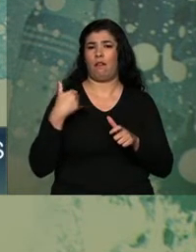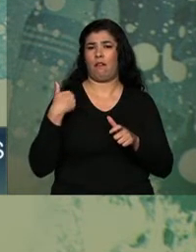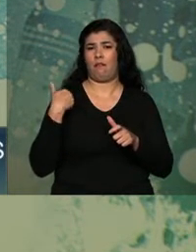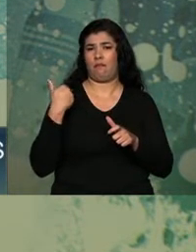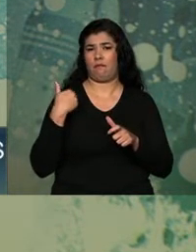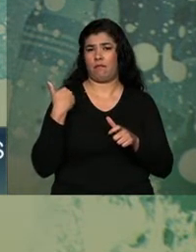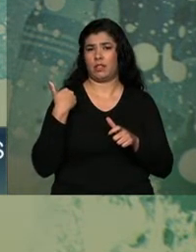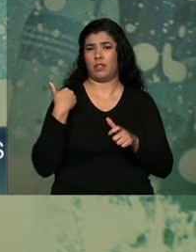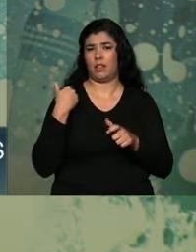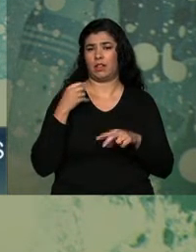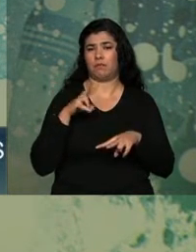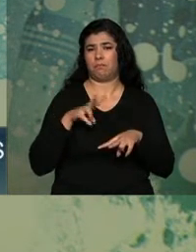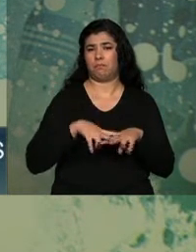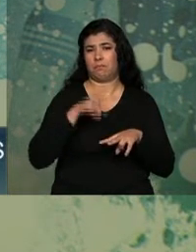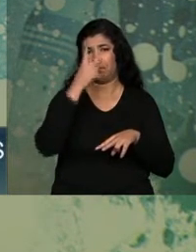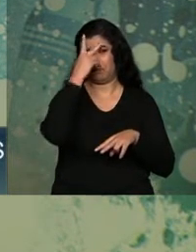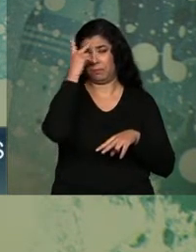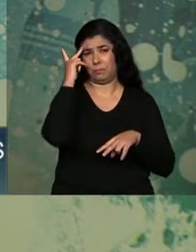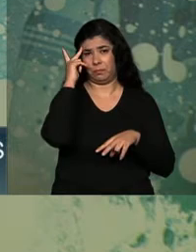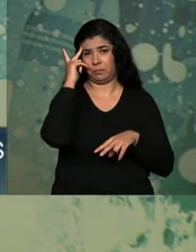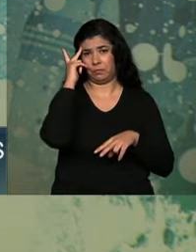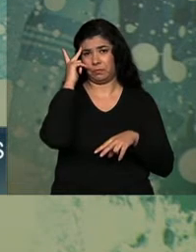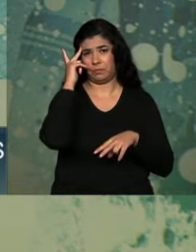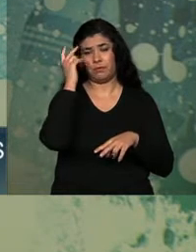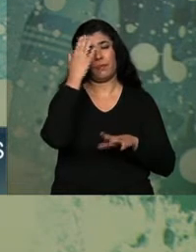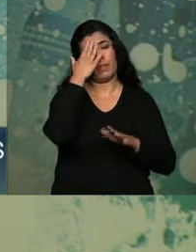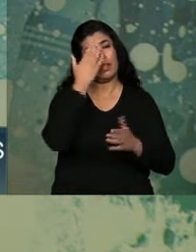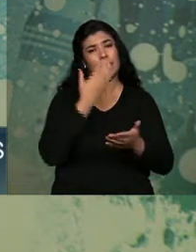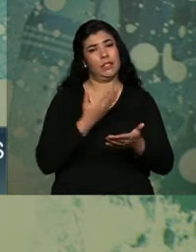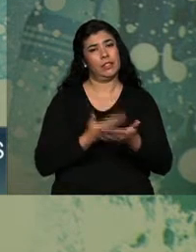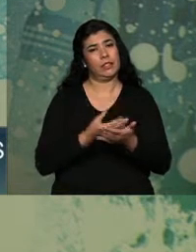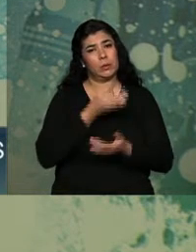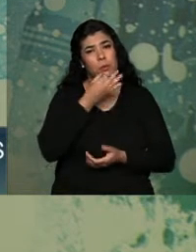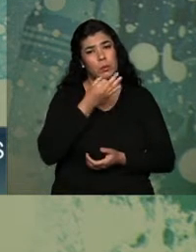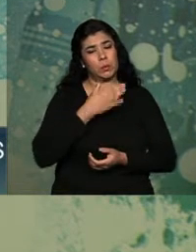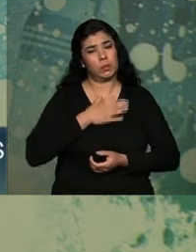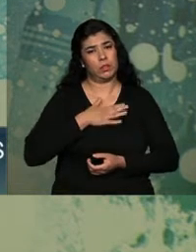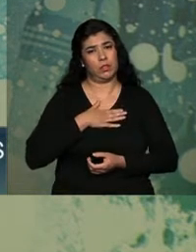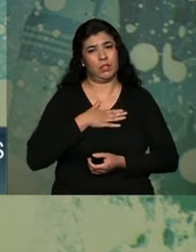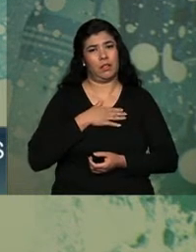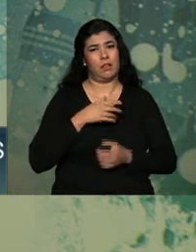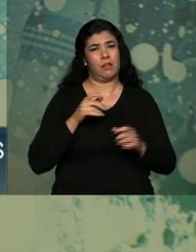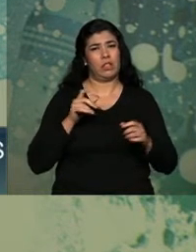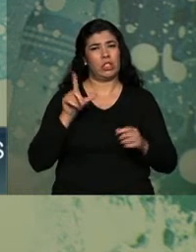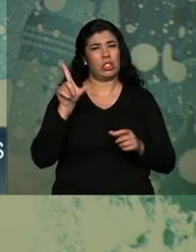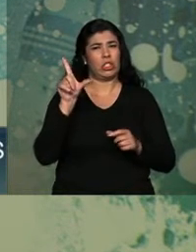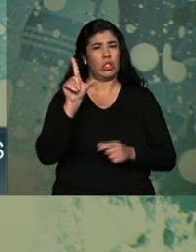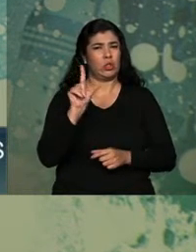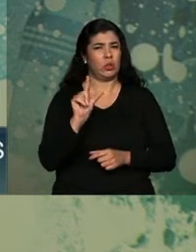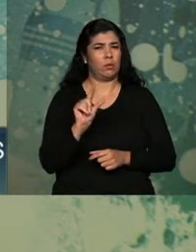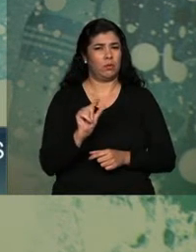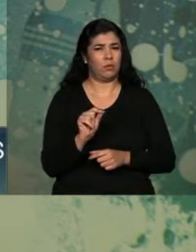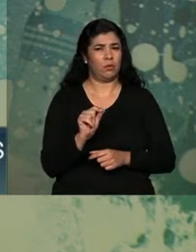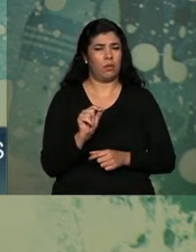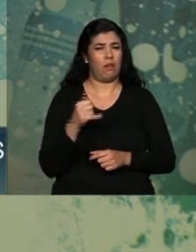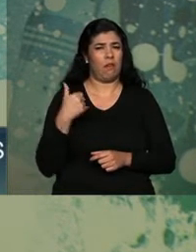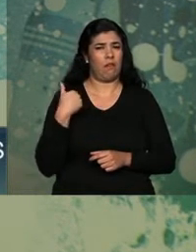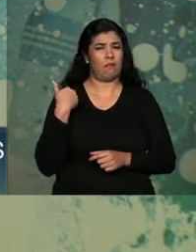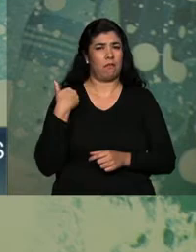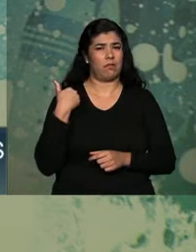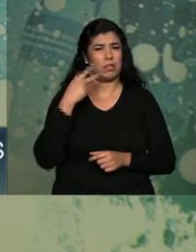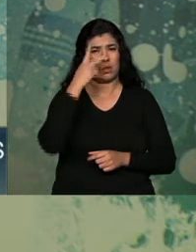Eu acredito que muito melhor que a redução de maioridade penal é